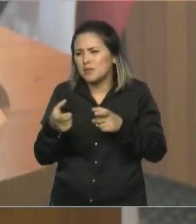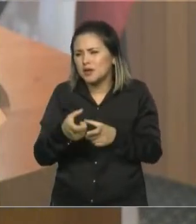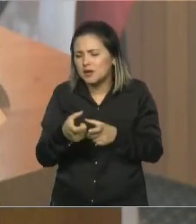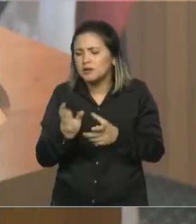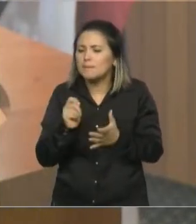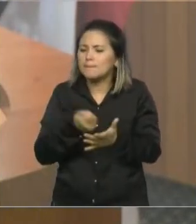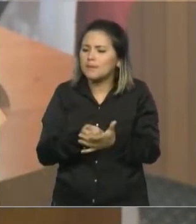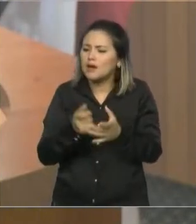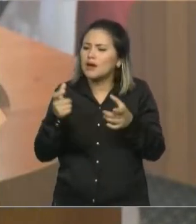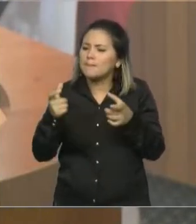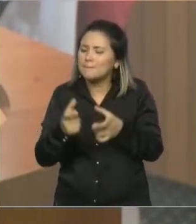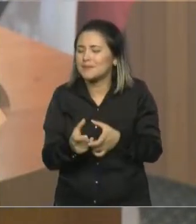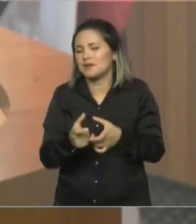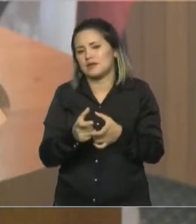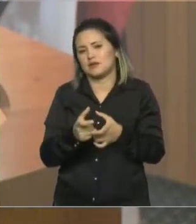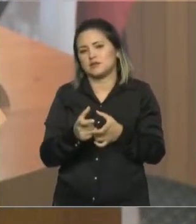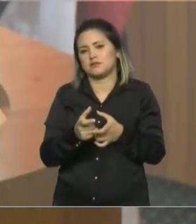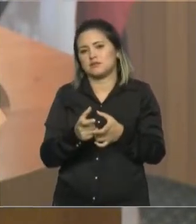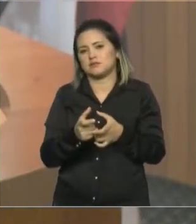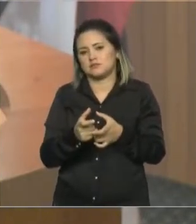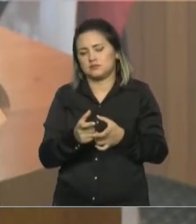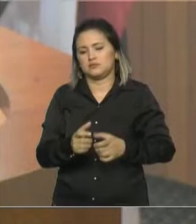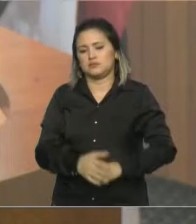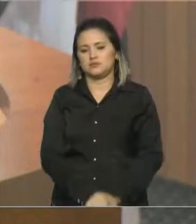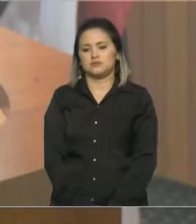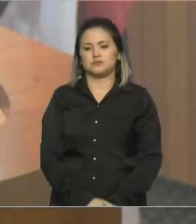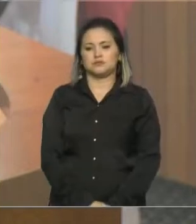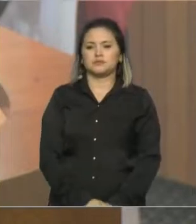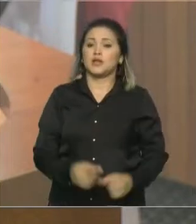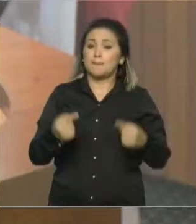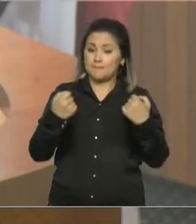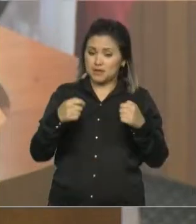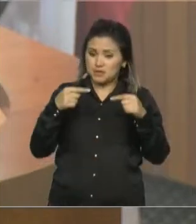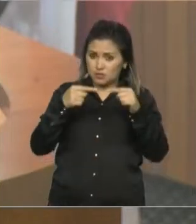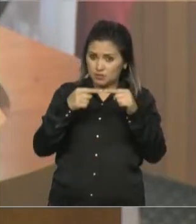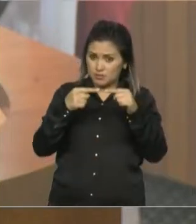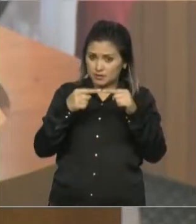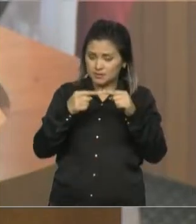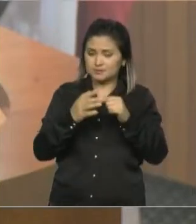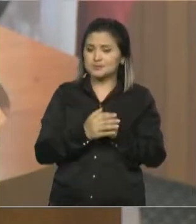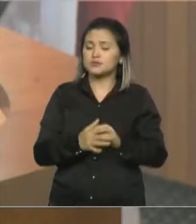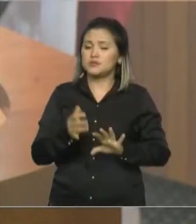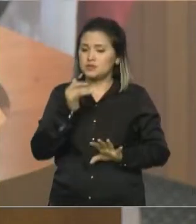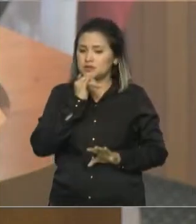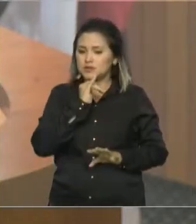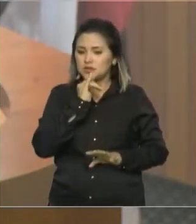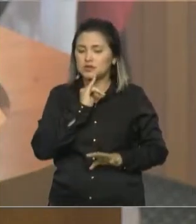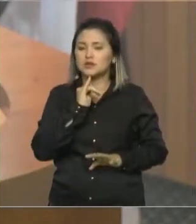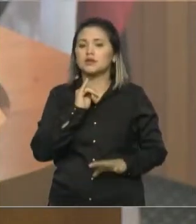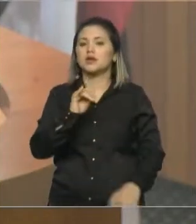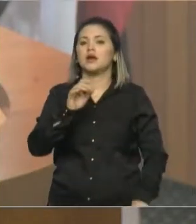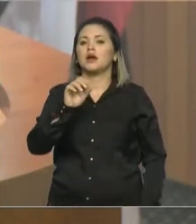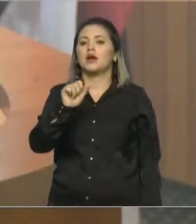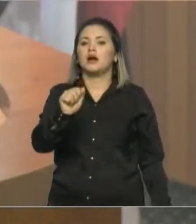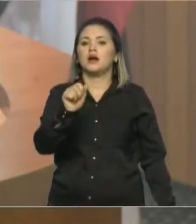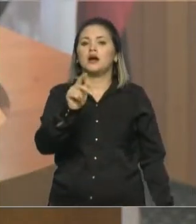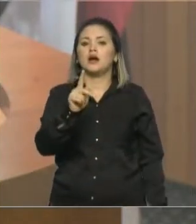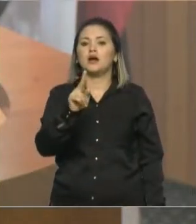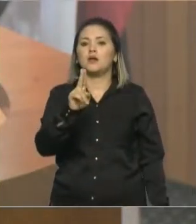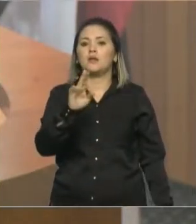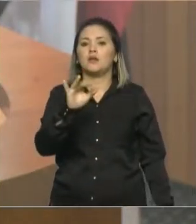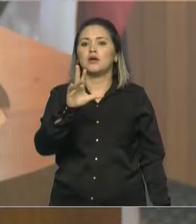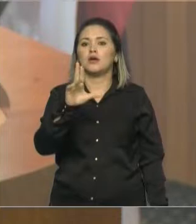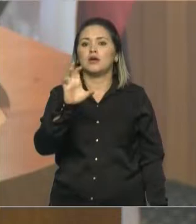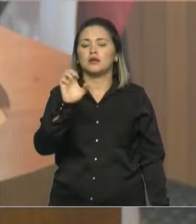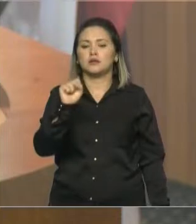lá e coloquei o seguinte, por exemplo, o município de Apuiarés, ele tem 14 mil habitantes.